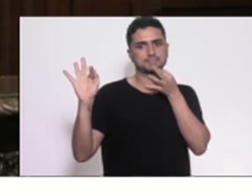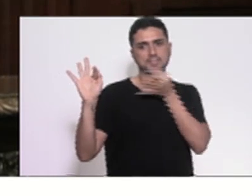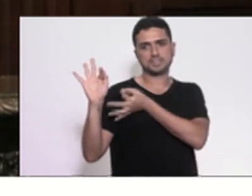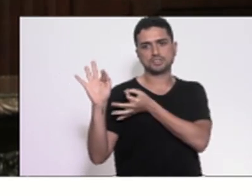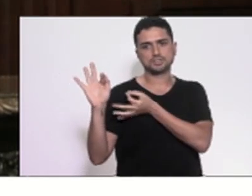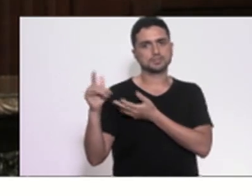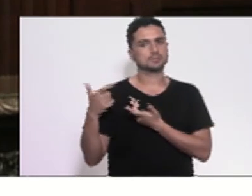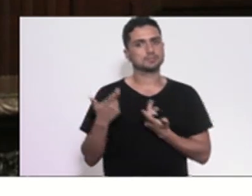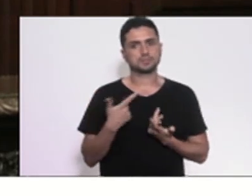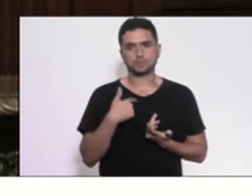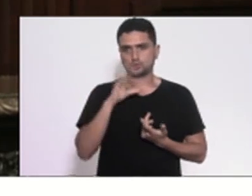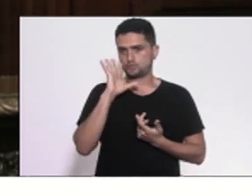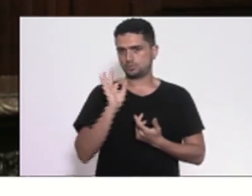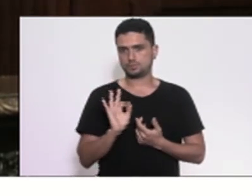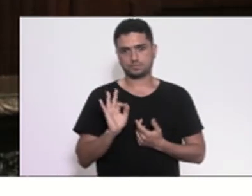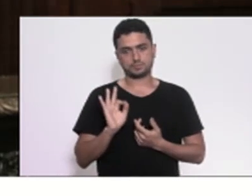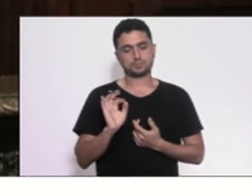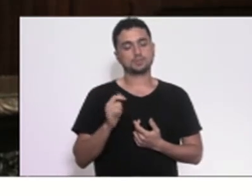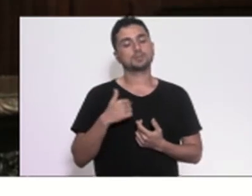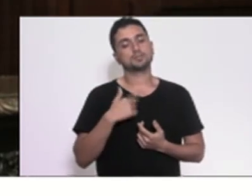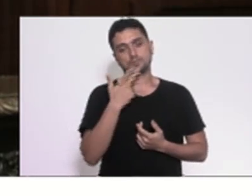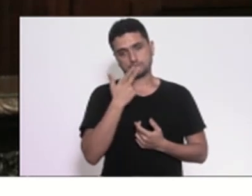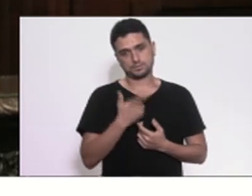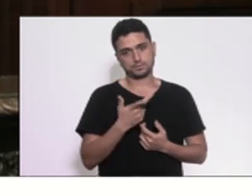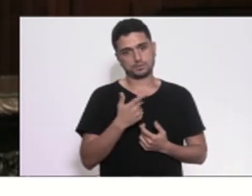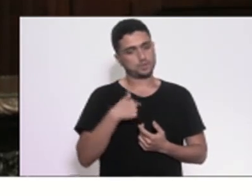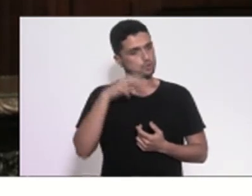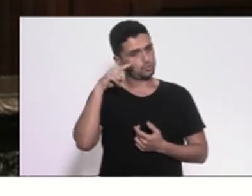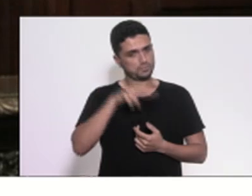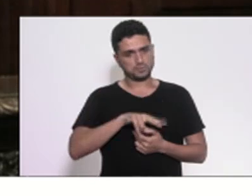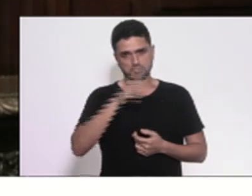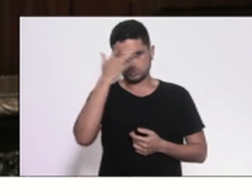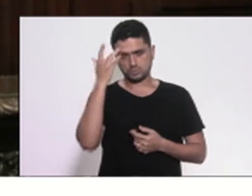Waldeck, e vou fazê-la agora.